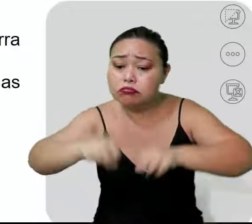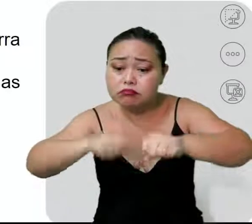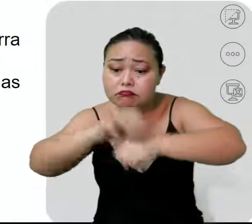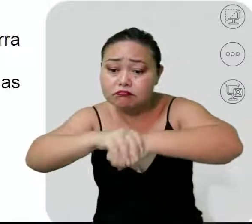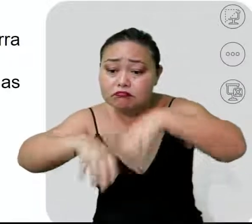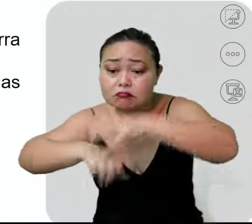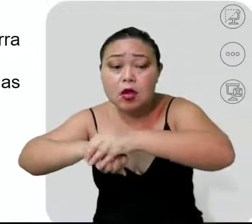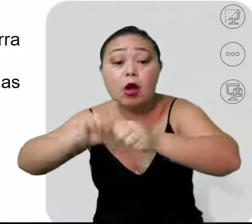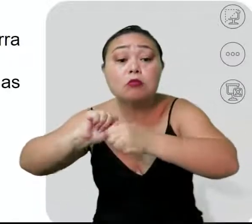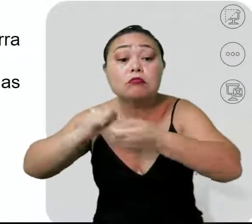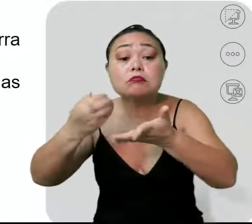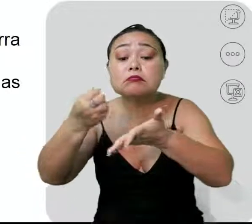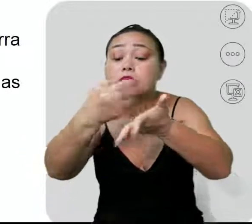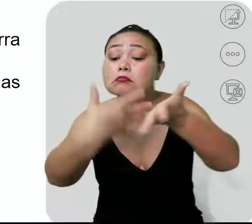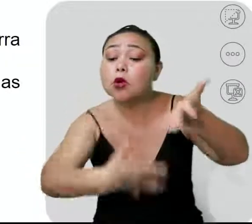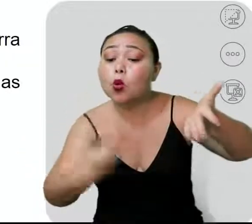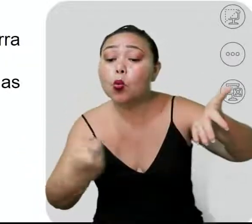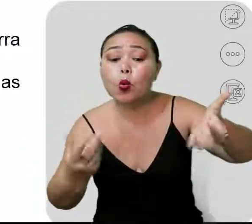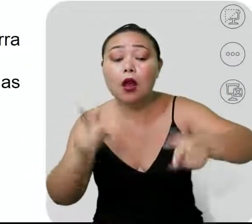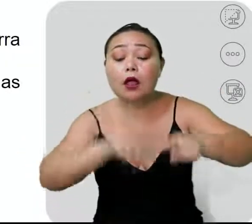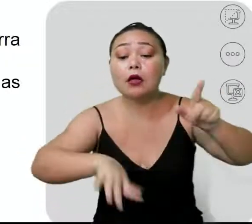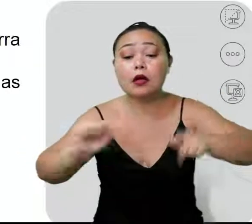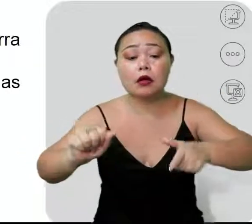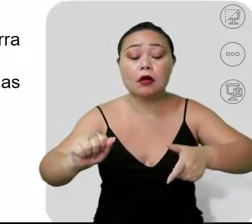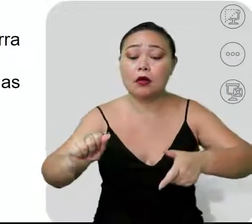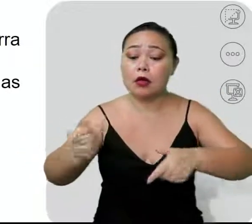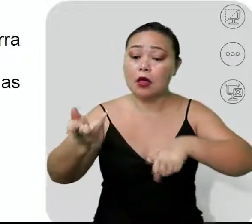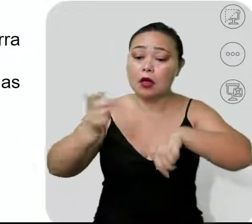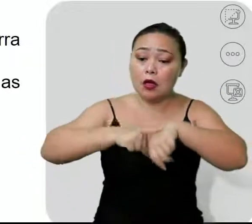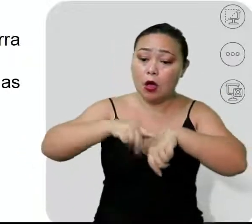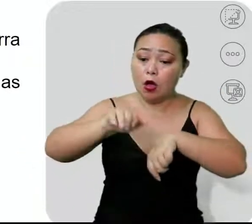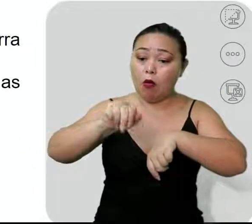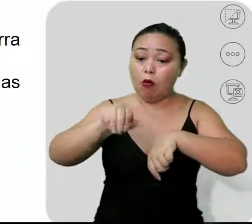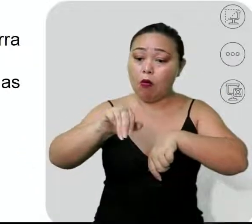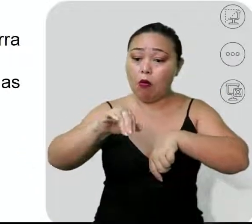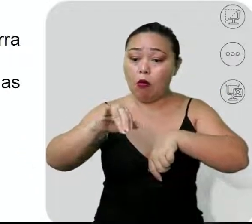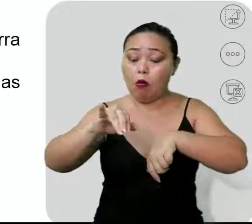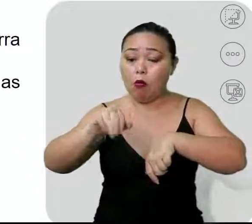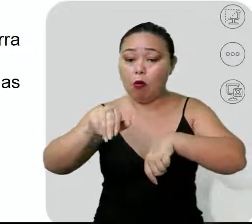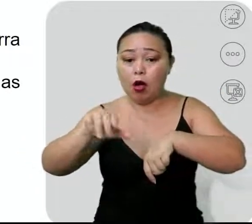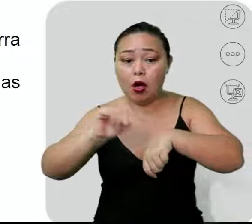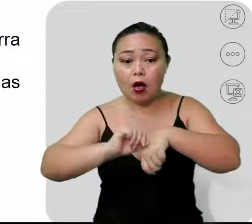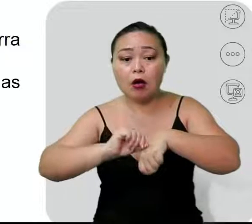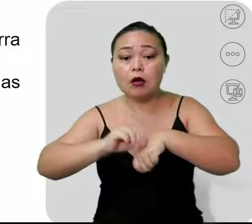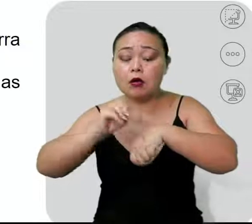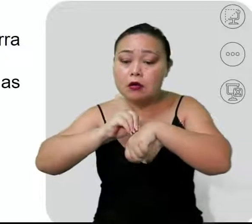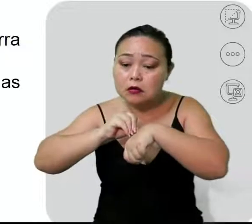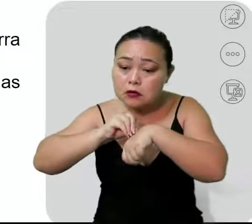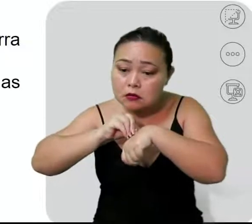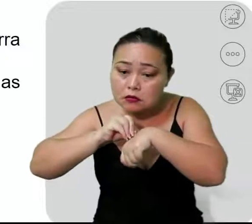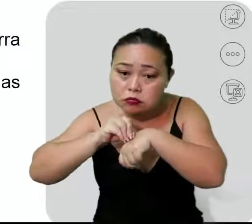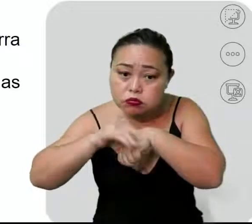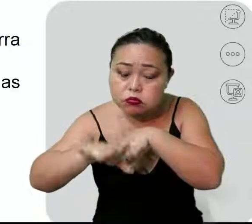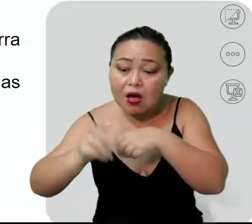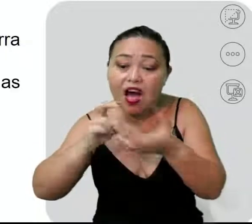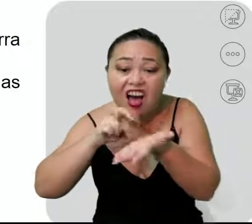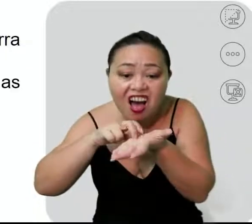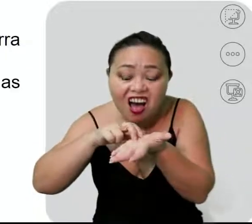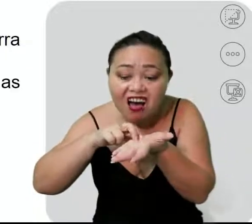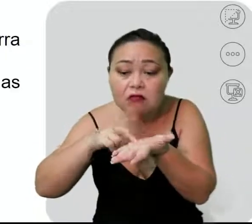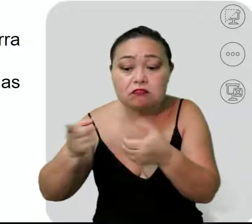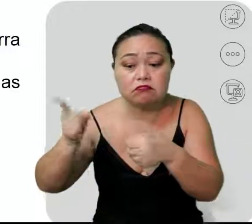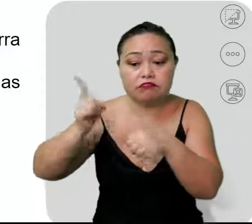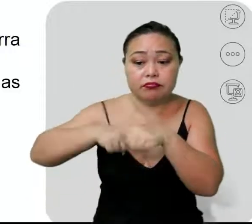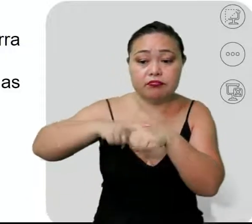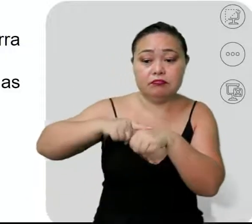pode ser descrita como letra e aperte devo a peste bubônica transmitidas por